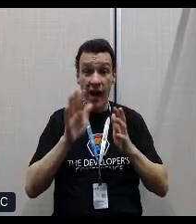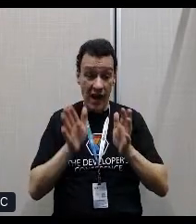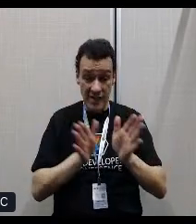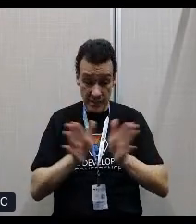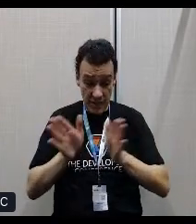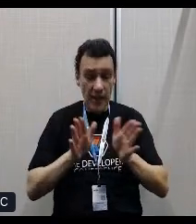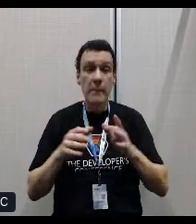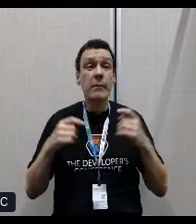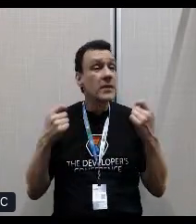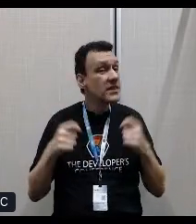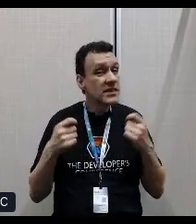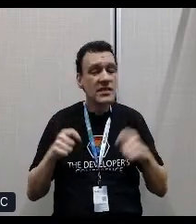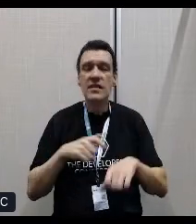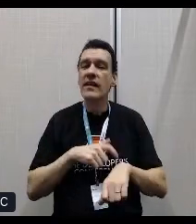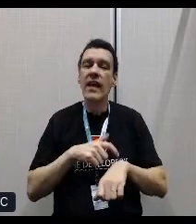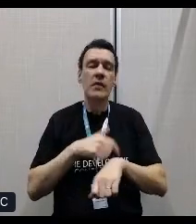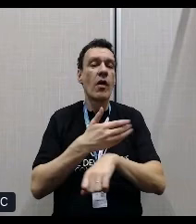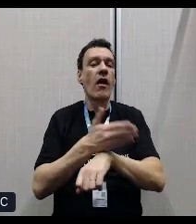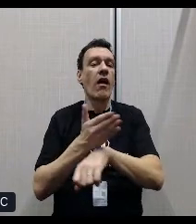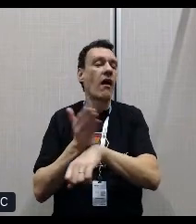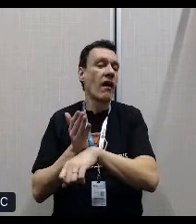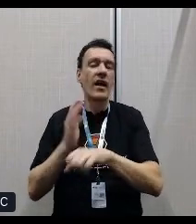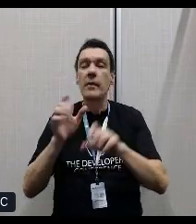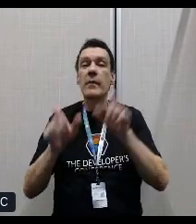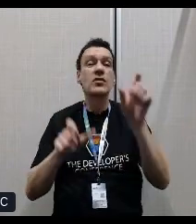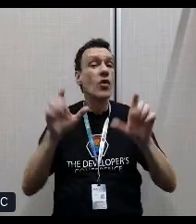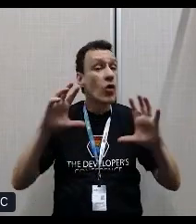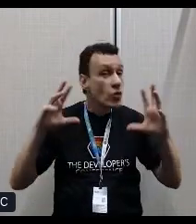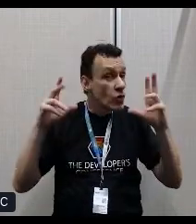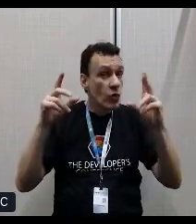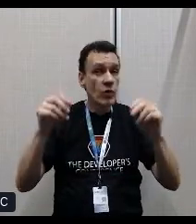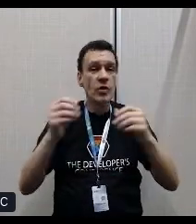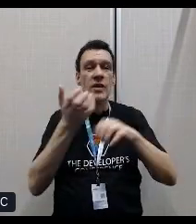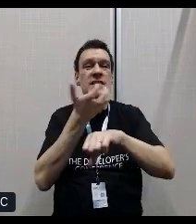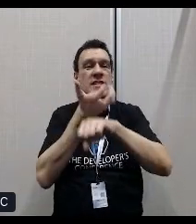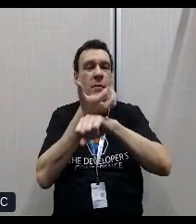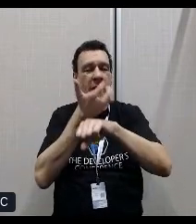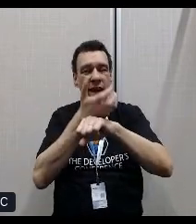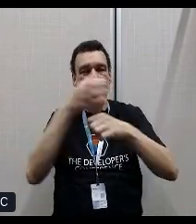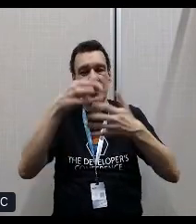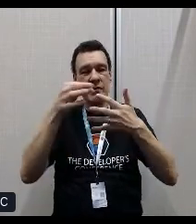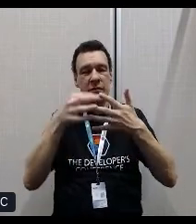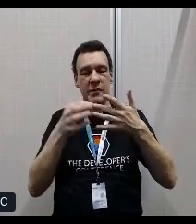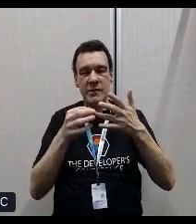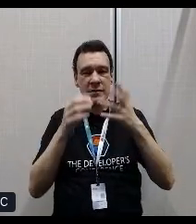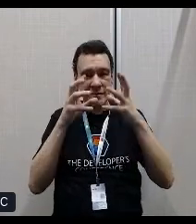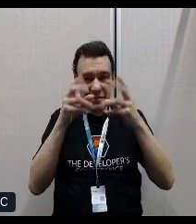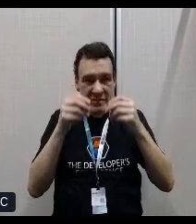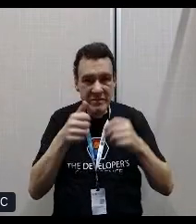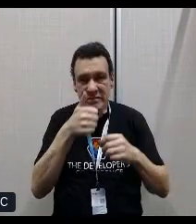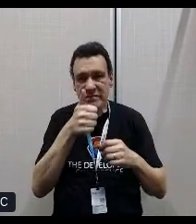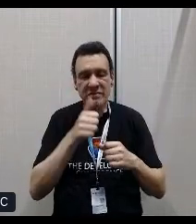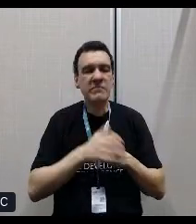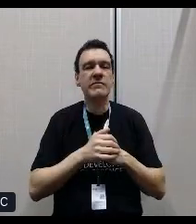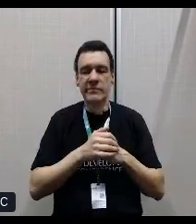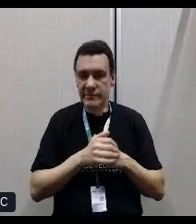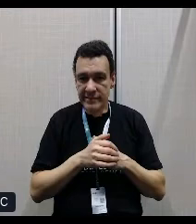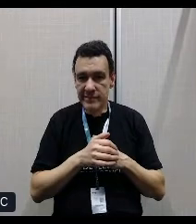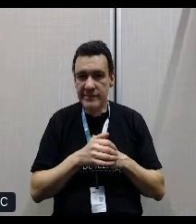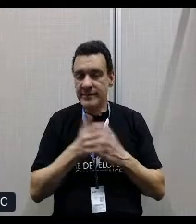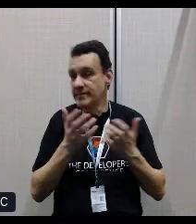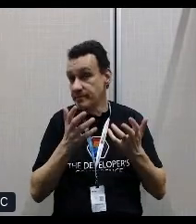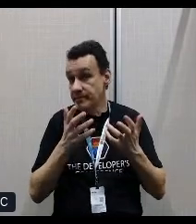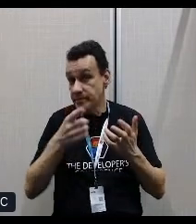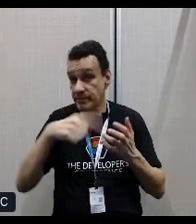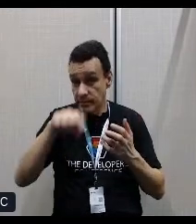todas as pessoas de todas as disciplinas. Então, a gente consegue ver que a acessibilidade ela não recai só para o profissional de designer, de UX, de